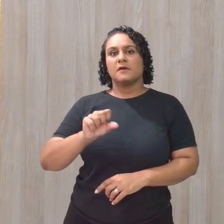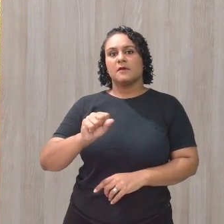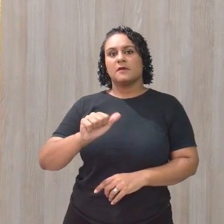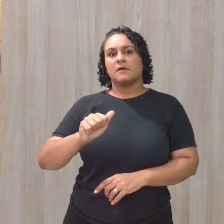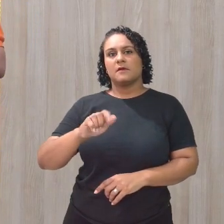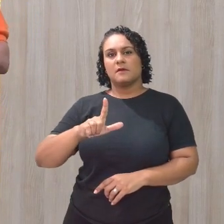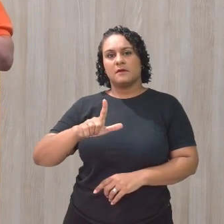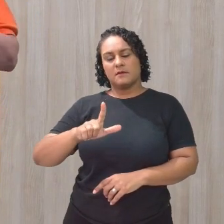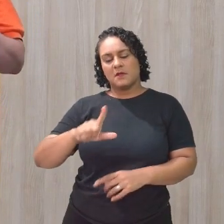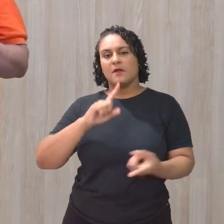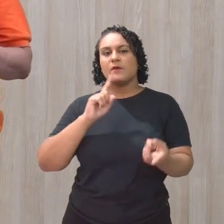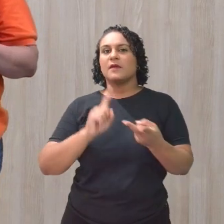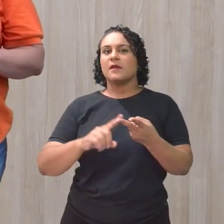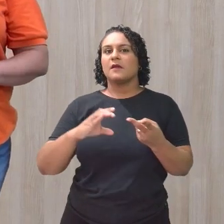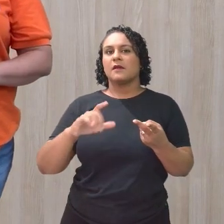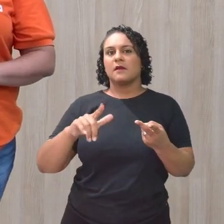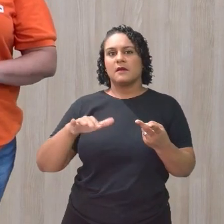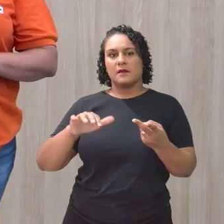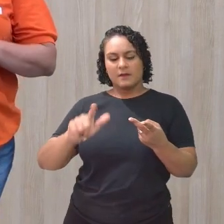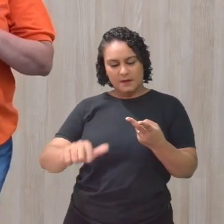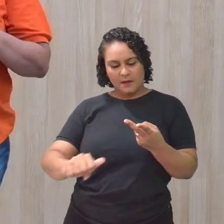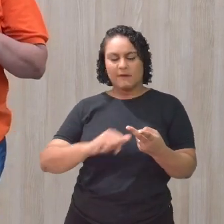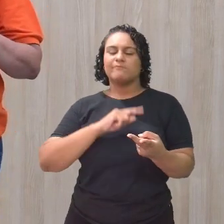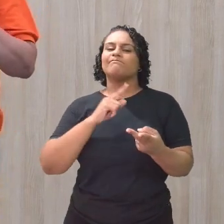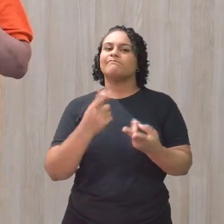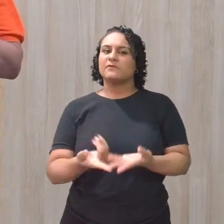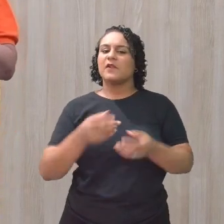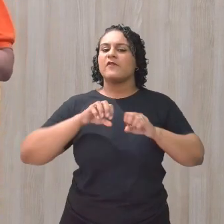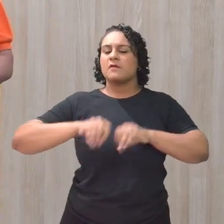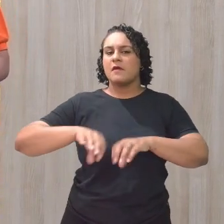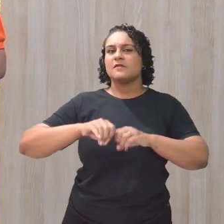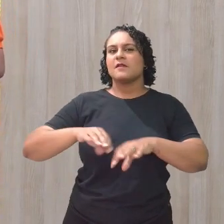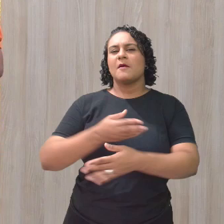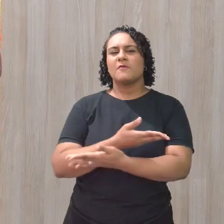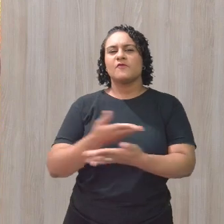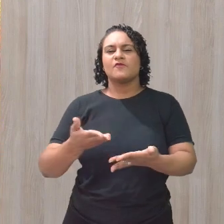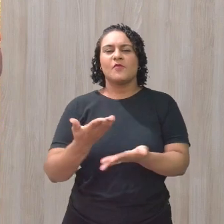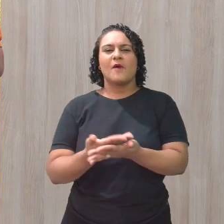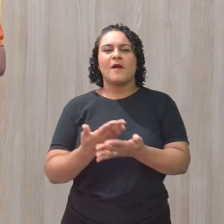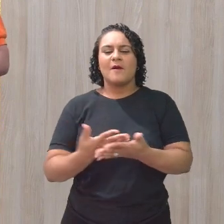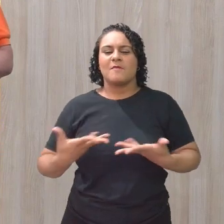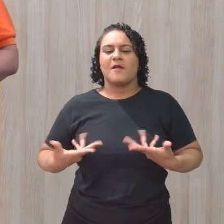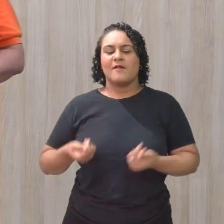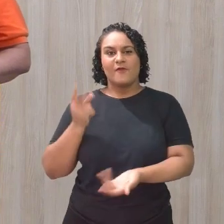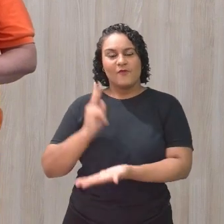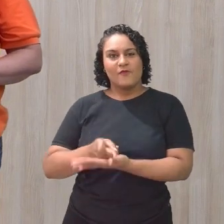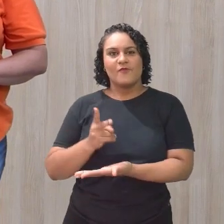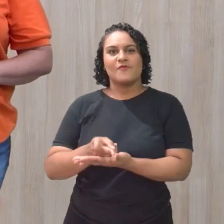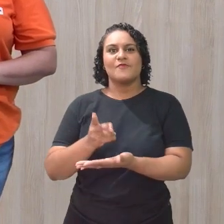e Cláudia vão estar aqui, fazendo aula maravilhosa para vocês. Continuem aí